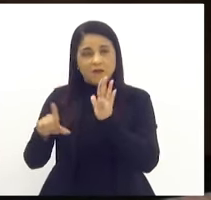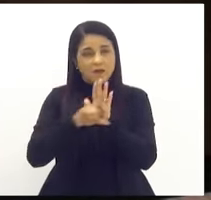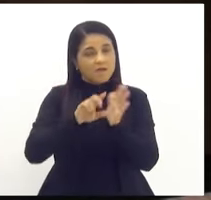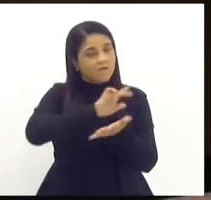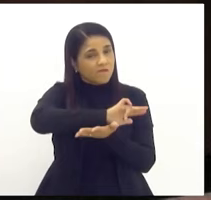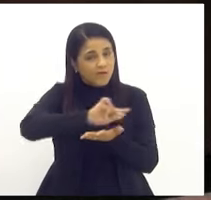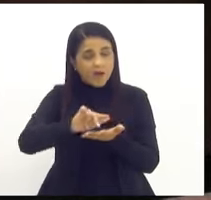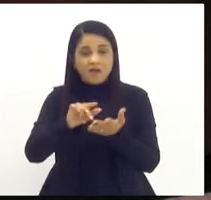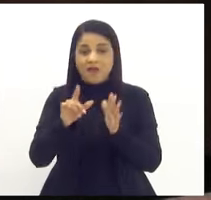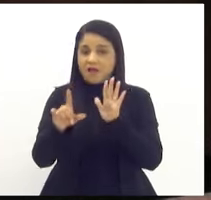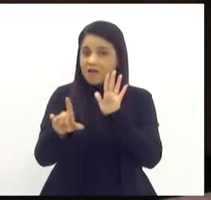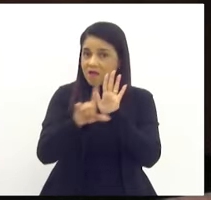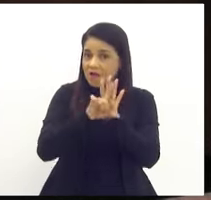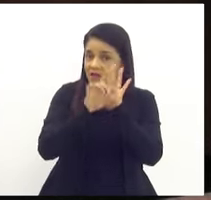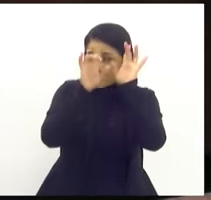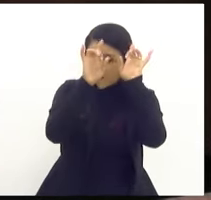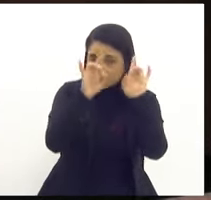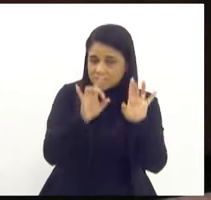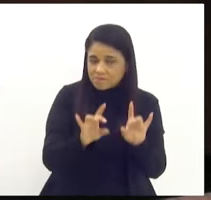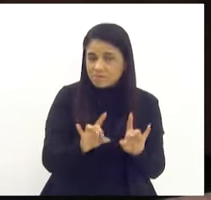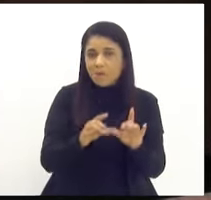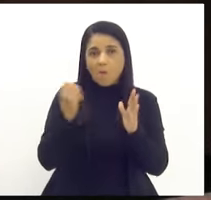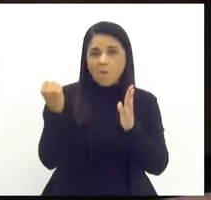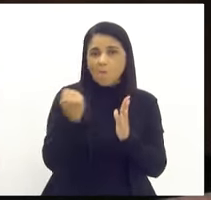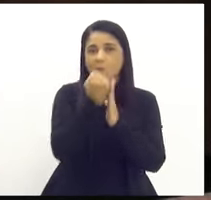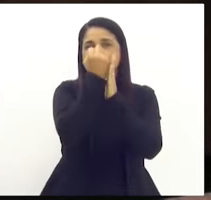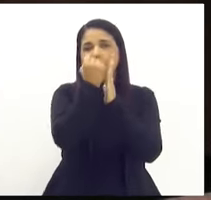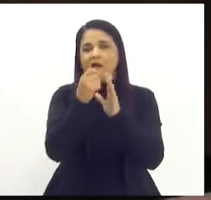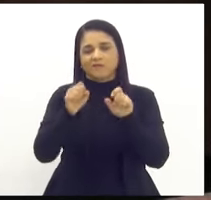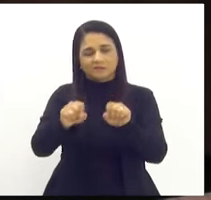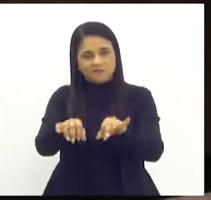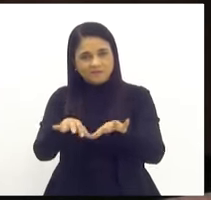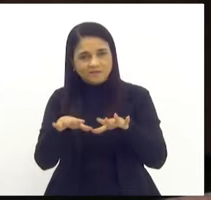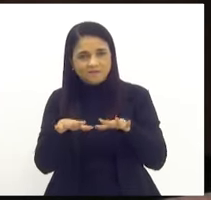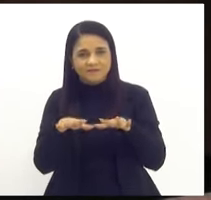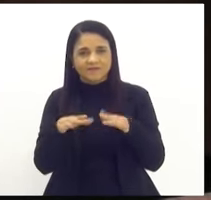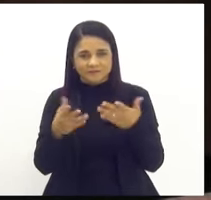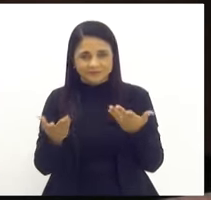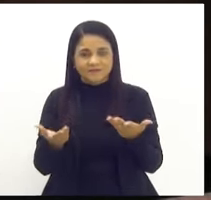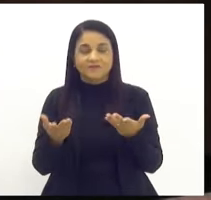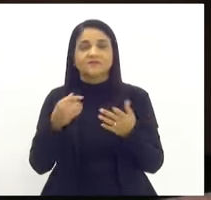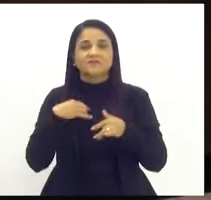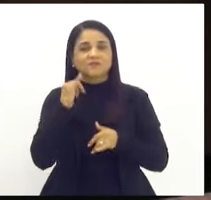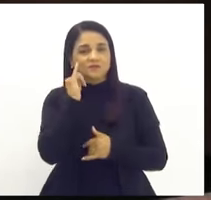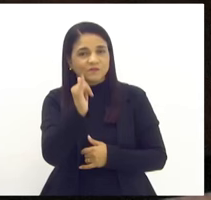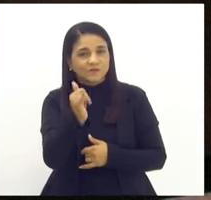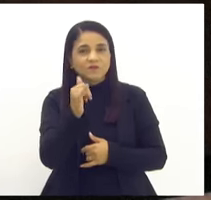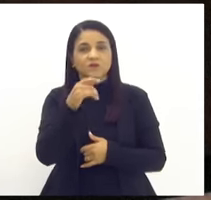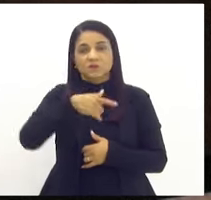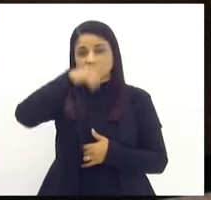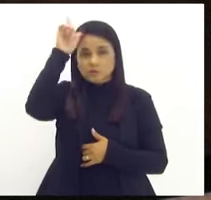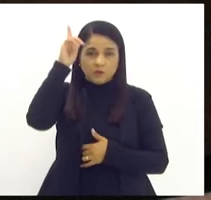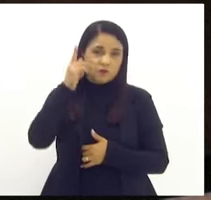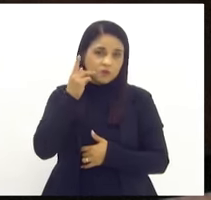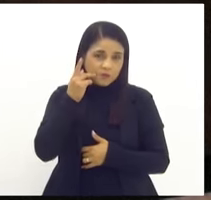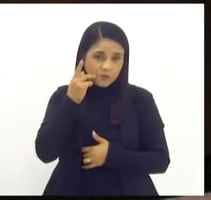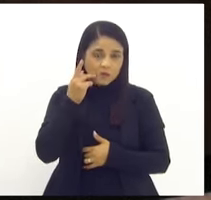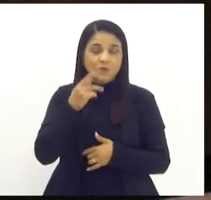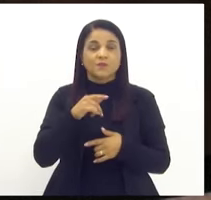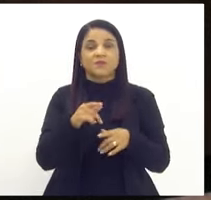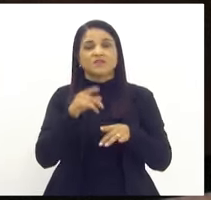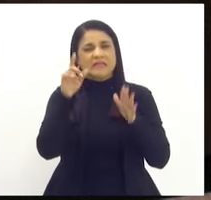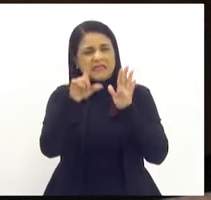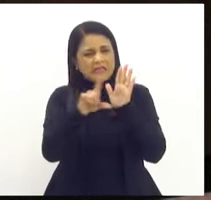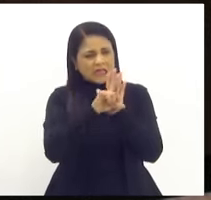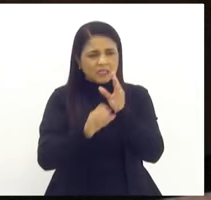Essa especialmente eu acho que é um Marco da Assembleia Legislativa e queria dizer deputado Lu Paulo nós já fizemos tantas